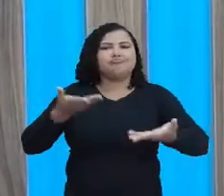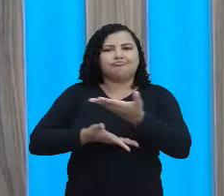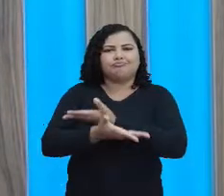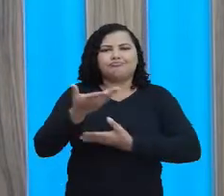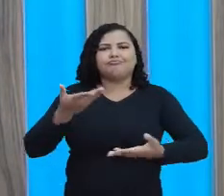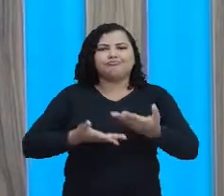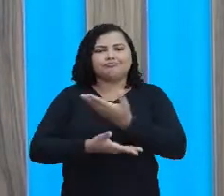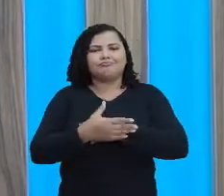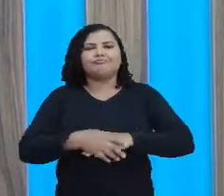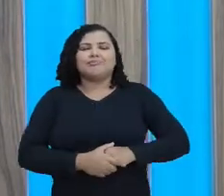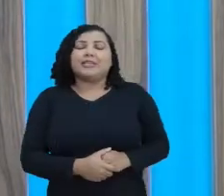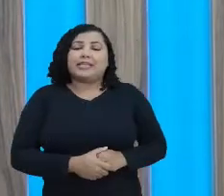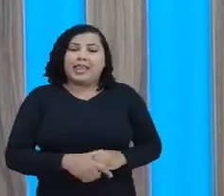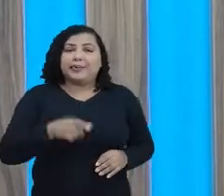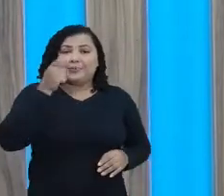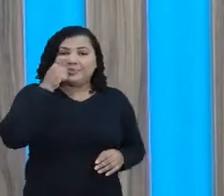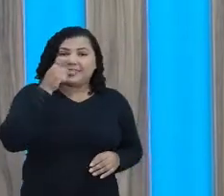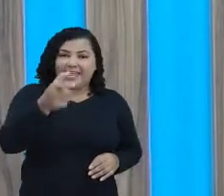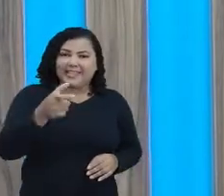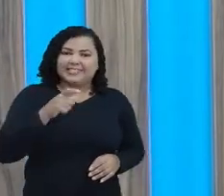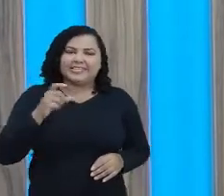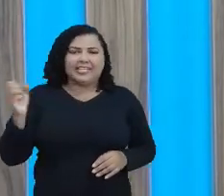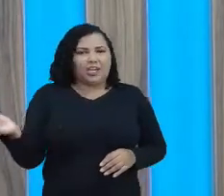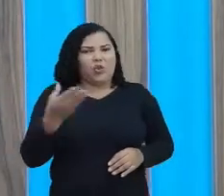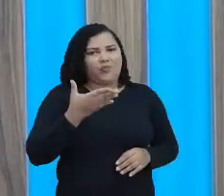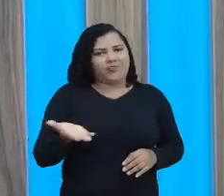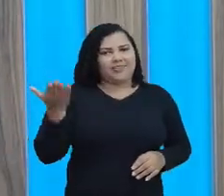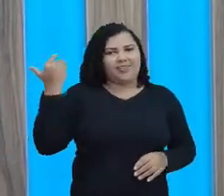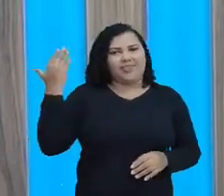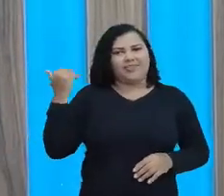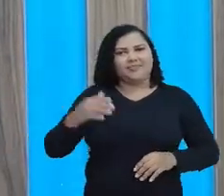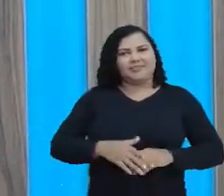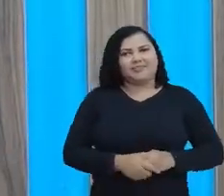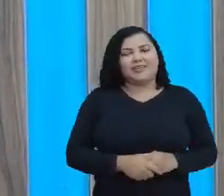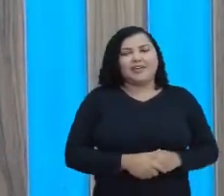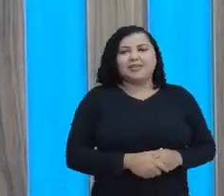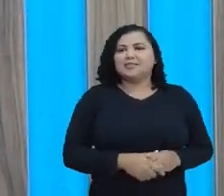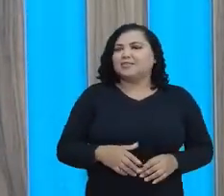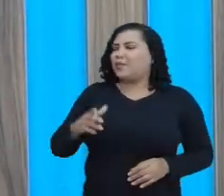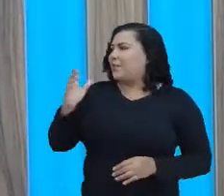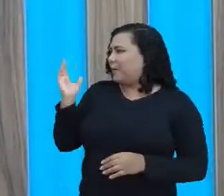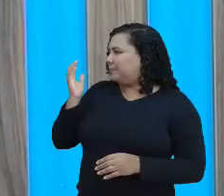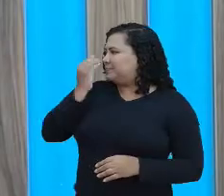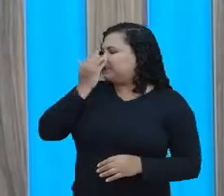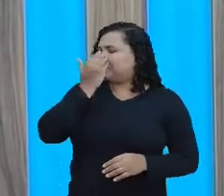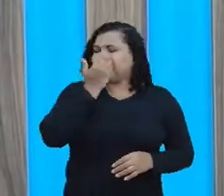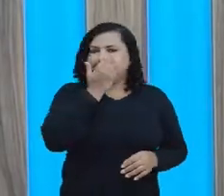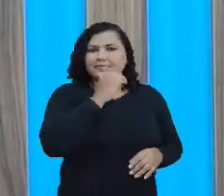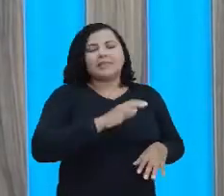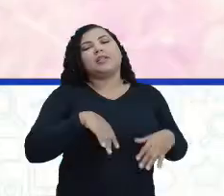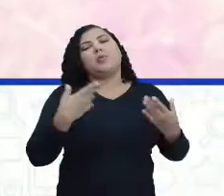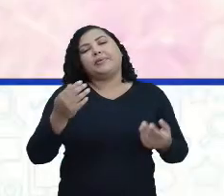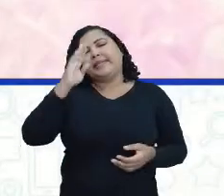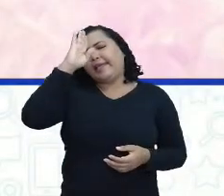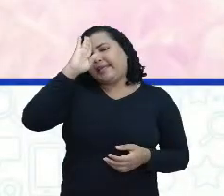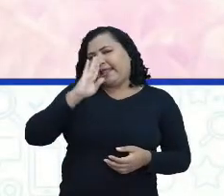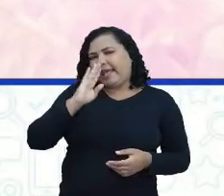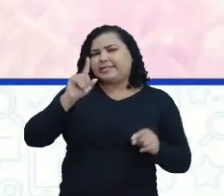realmente interessante e era novidade, né? Então, ó, e aí por causa da gratuidade e